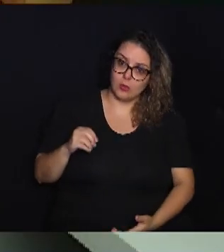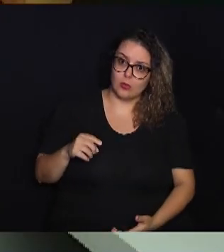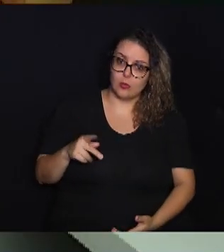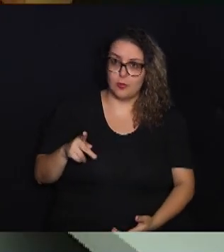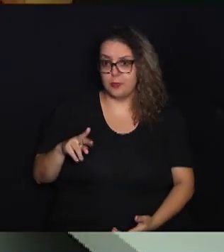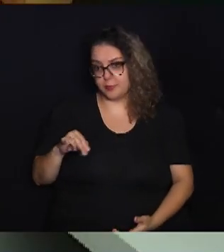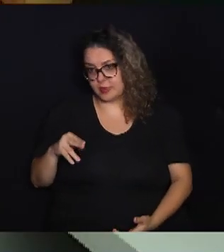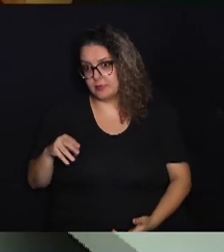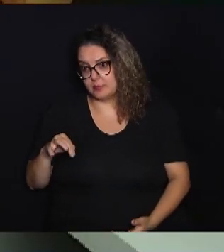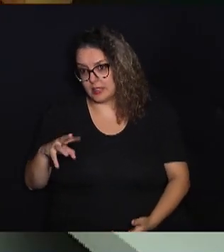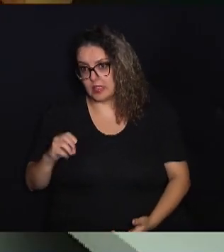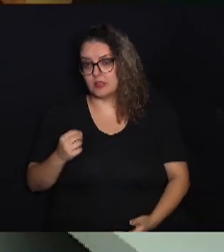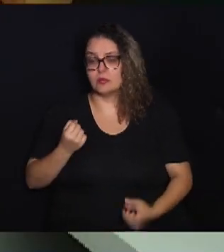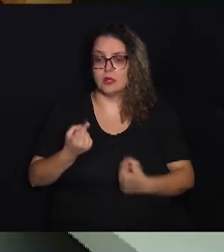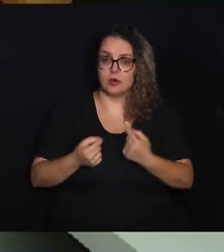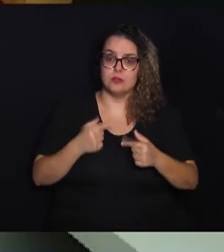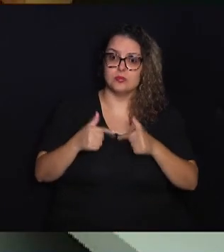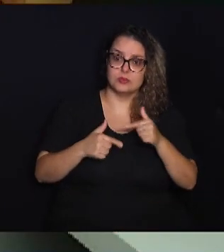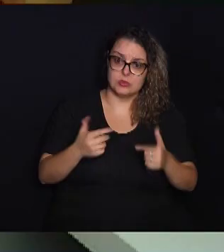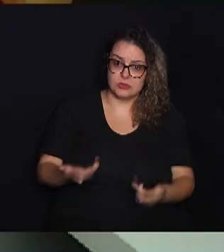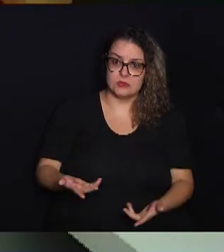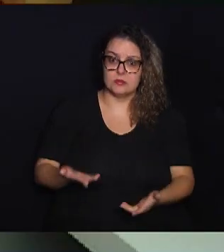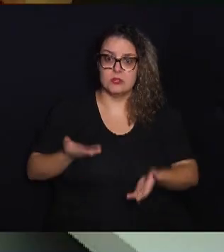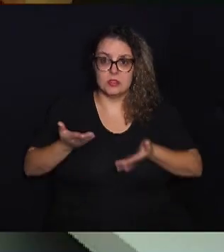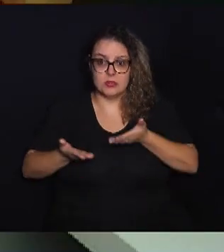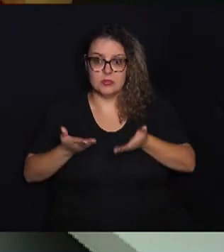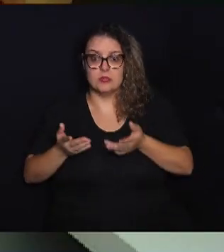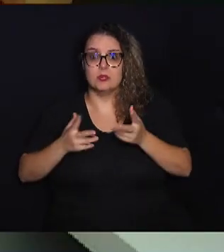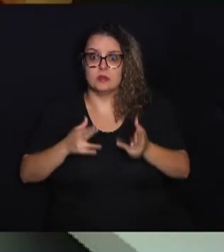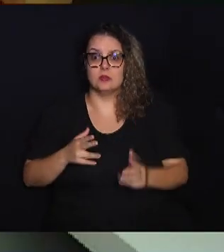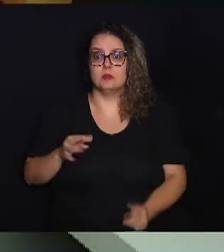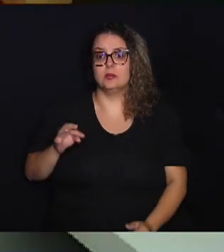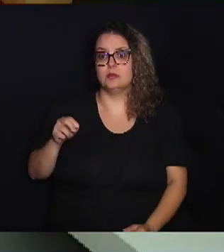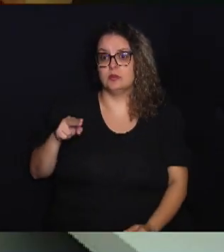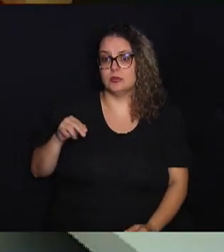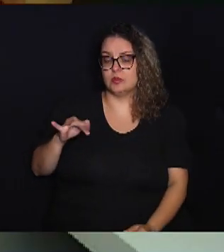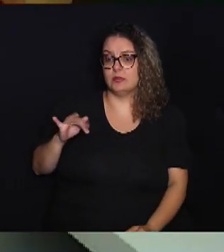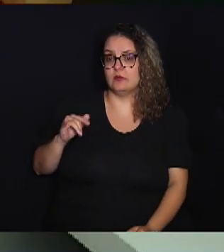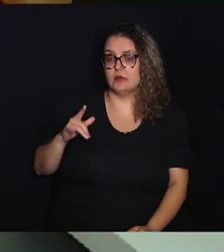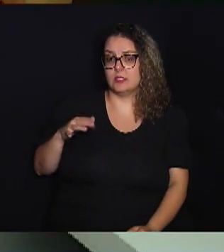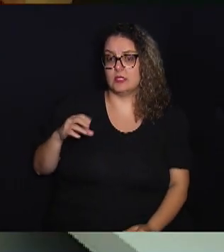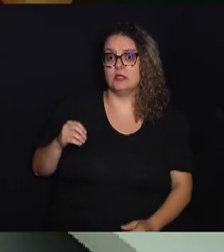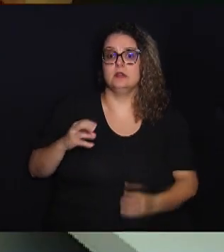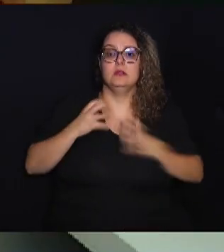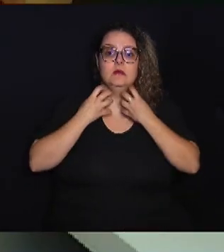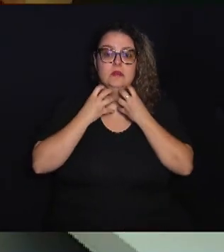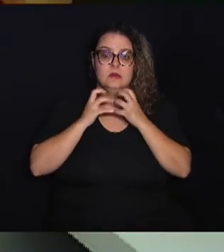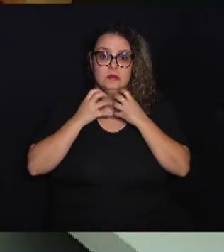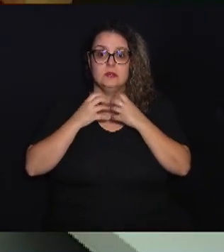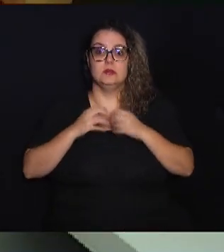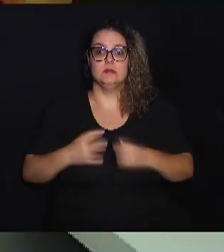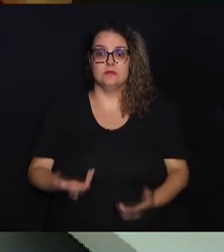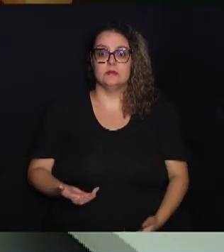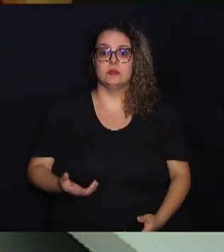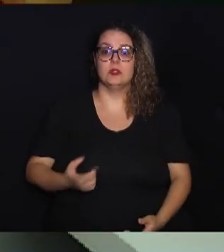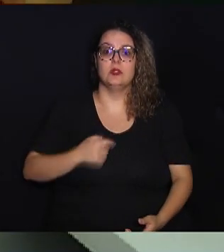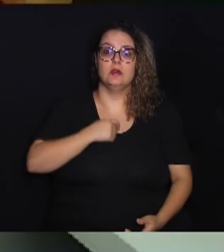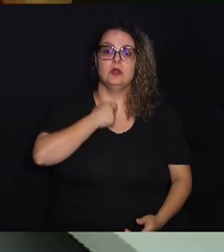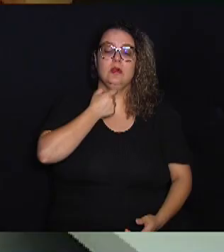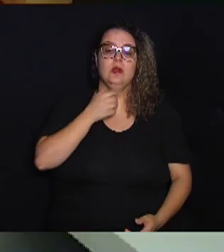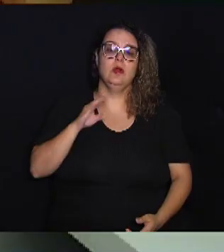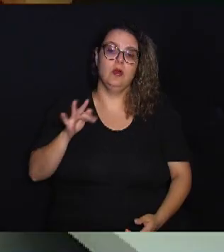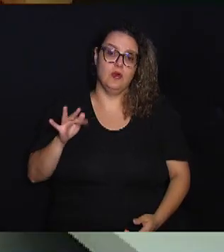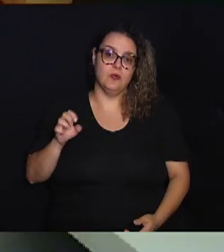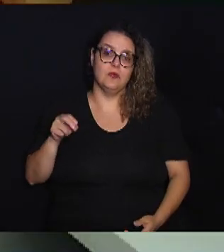vezes você pode fazer alguns trabalhos de tratamento como tonificação dessa musculatura, você pode fazer exercícios fonoterápicos, né? Então